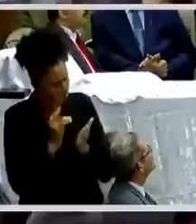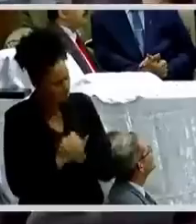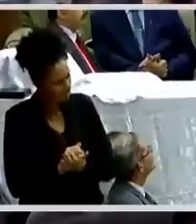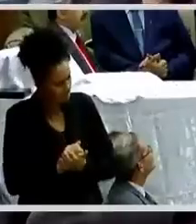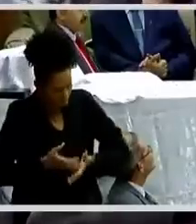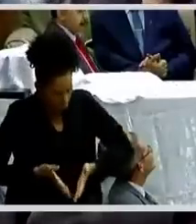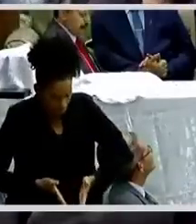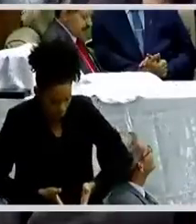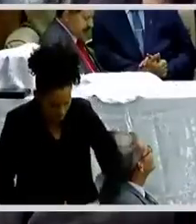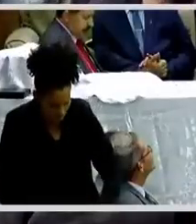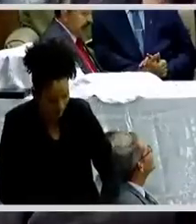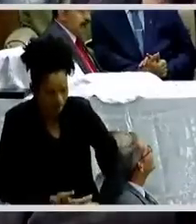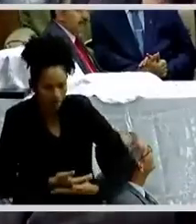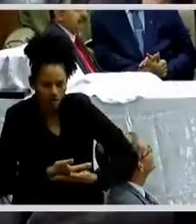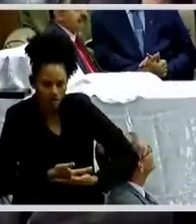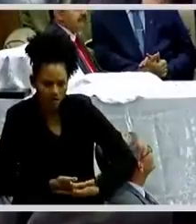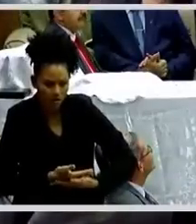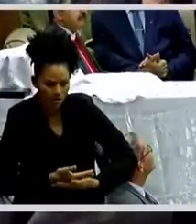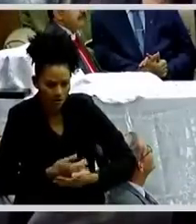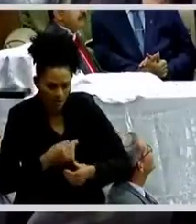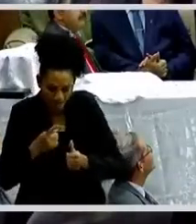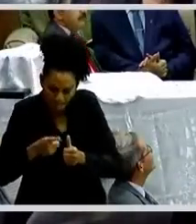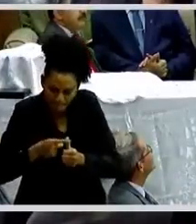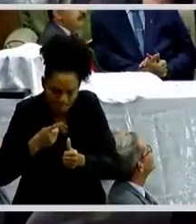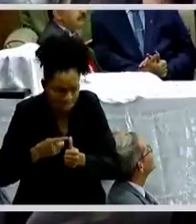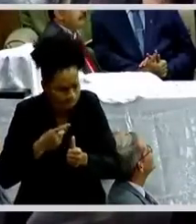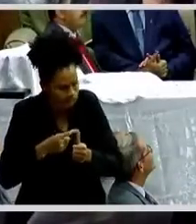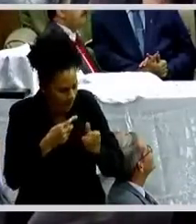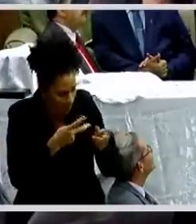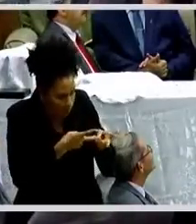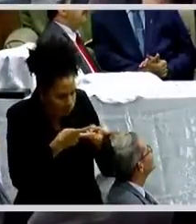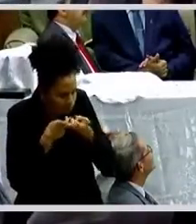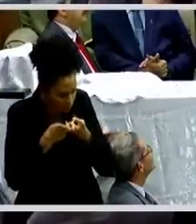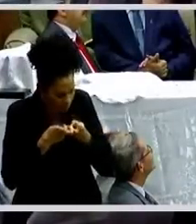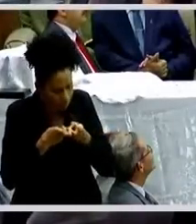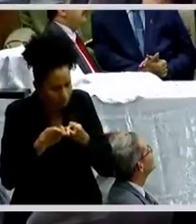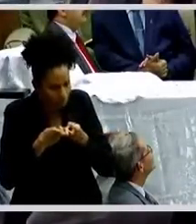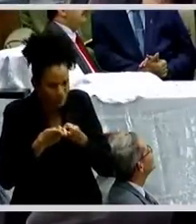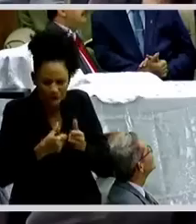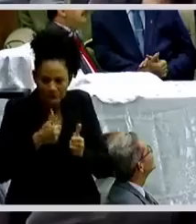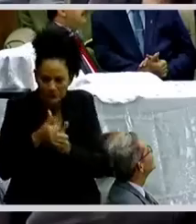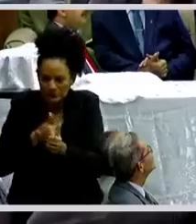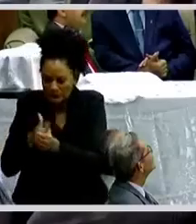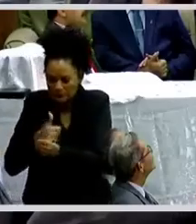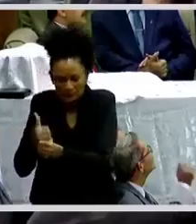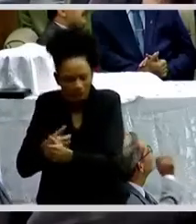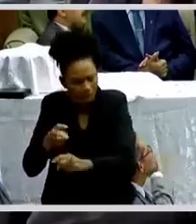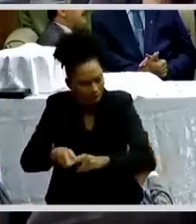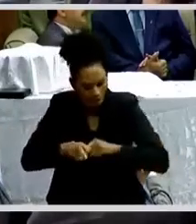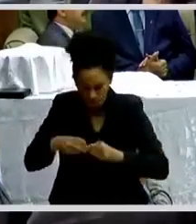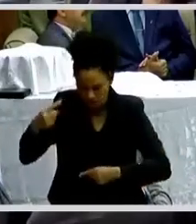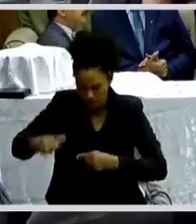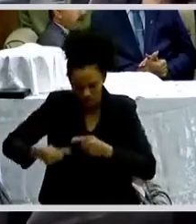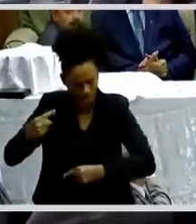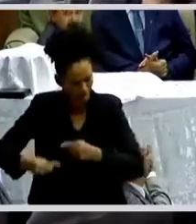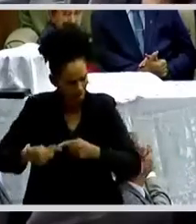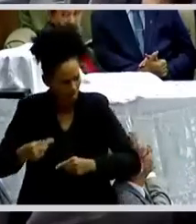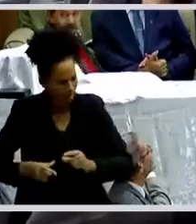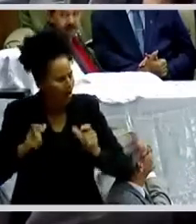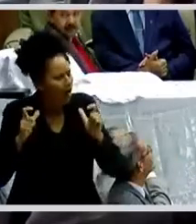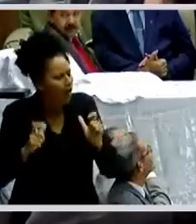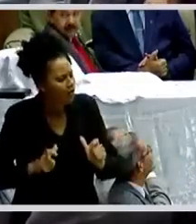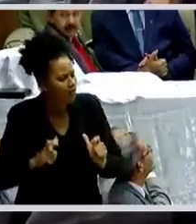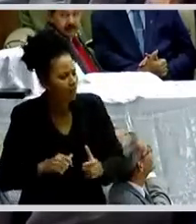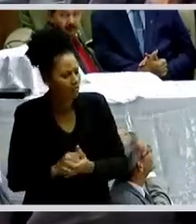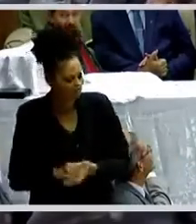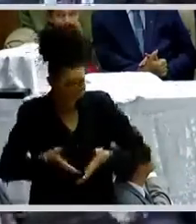Veja que a primeira observação do nascimento foi perseguição política. Porque os magos chegaram aonde nasceu o